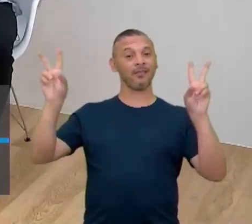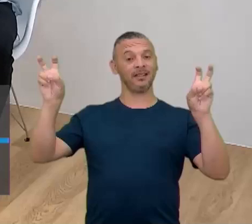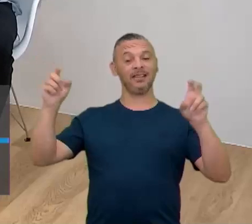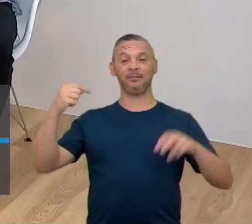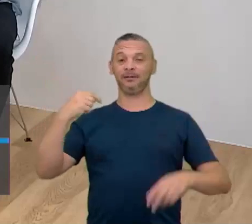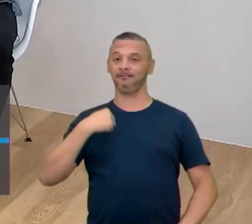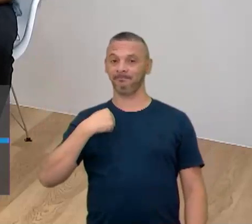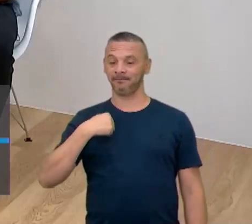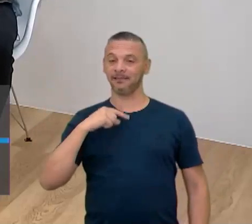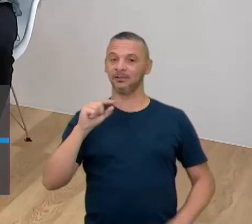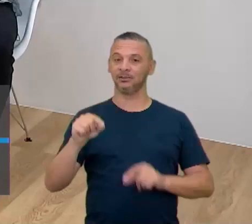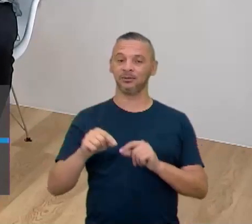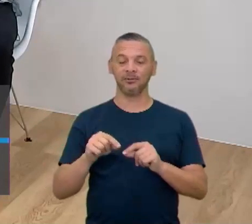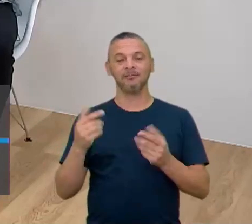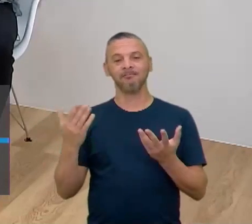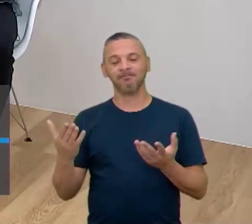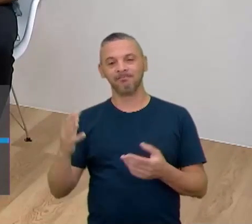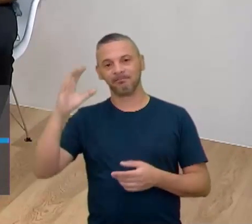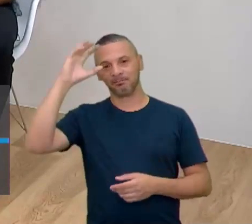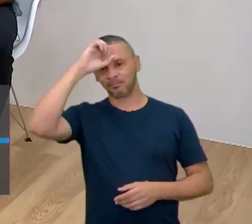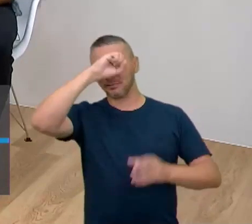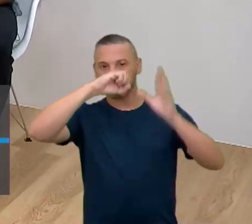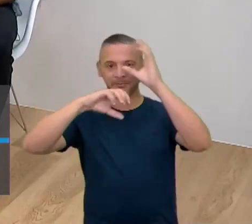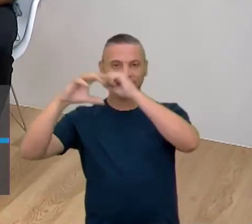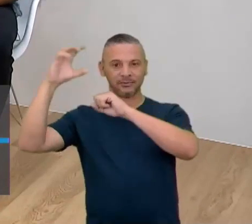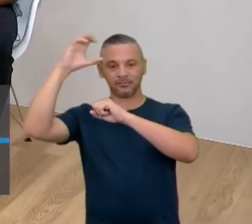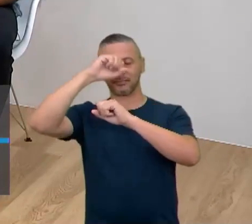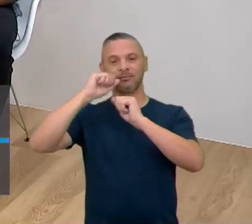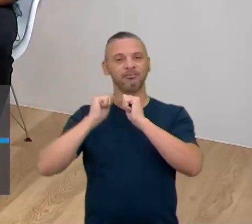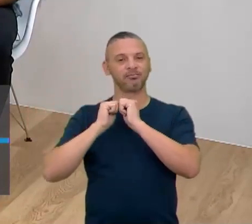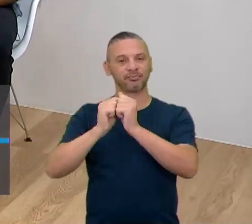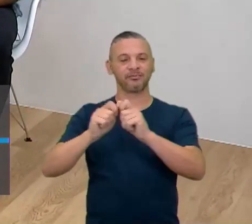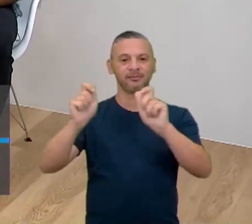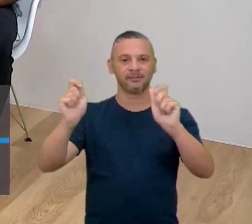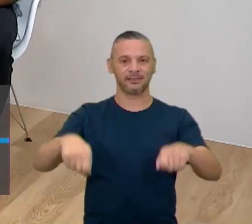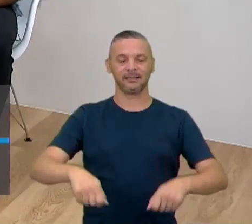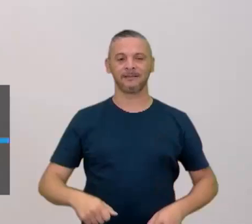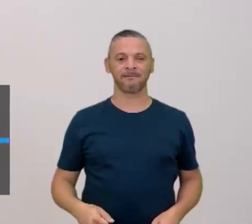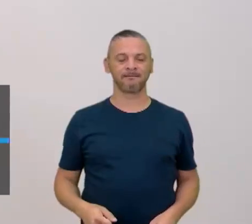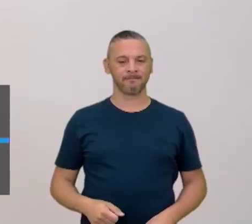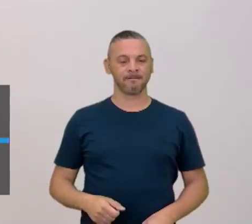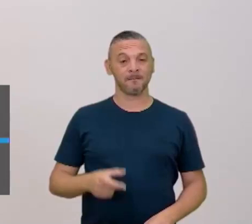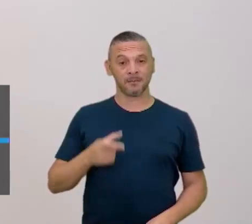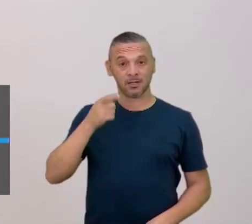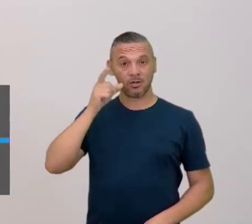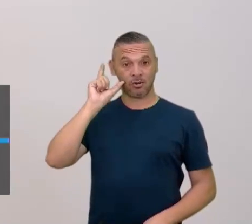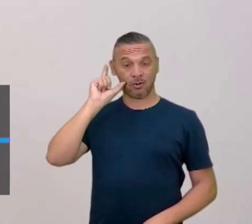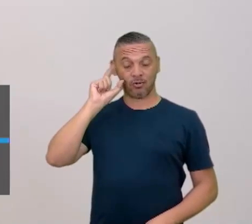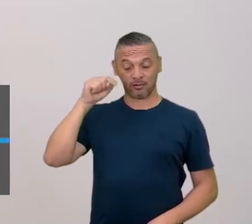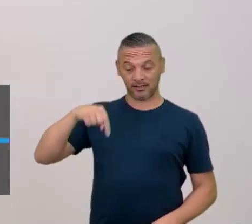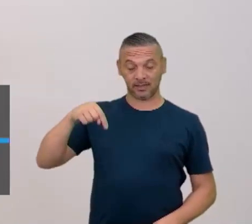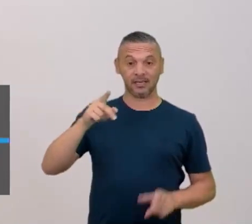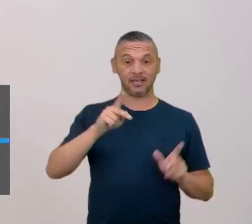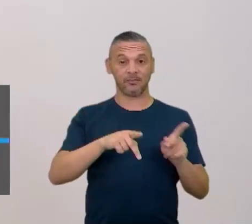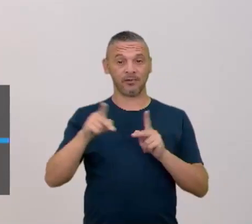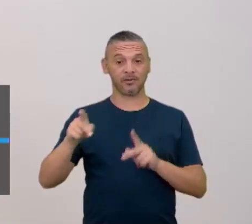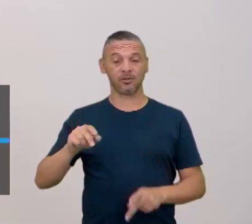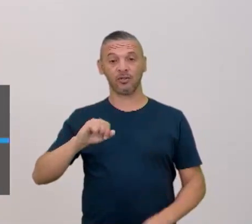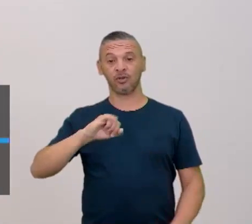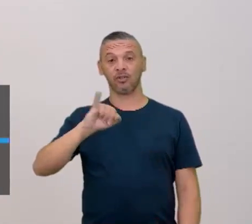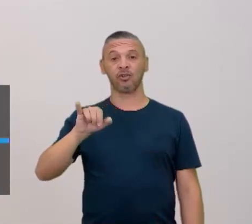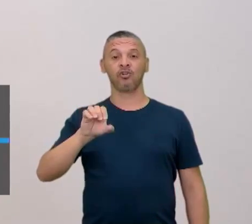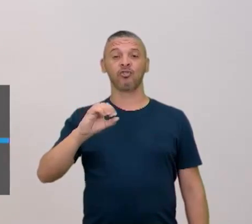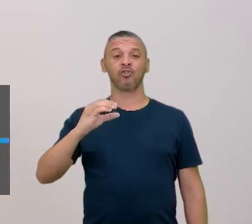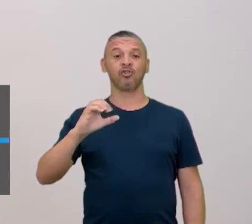eu tenho certeza que a gente vai poder aprender um pouquinho juntos. Eita, que legal, né? Ontem nós tivemos também a presença do professor Jocélio, que já deu a parte